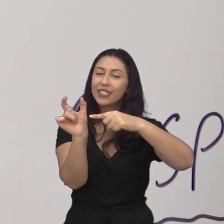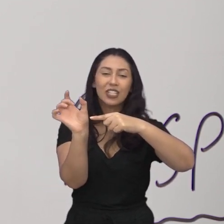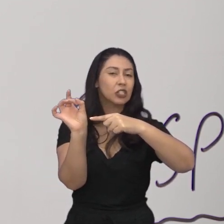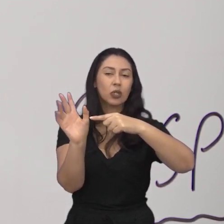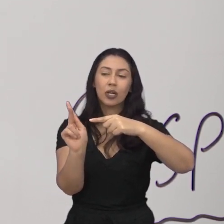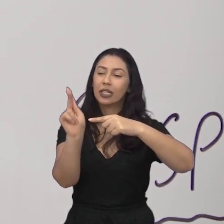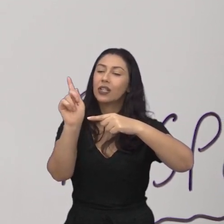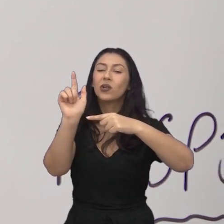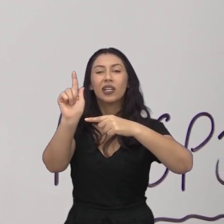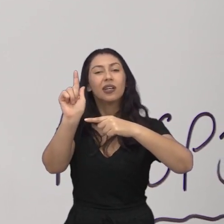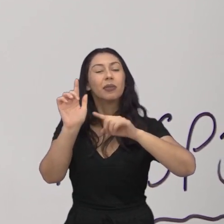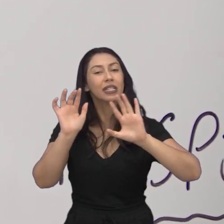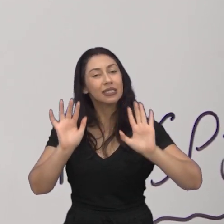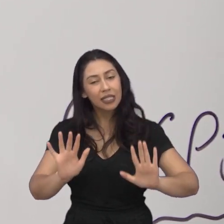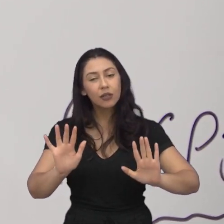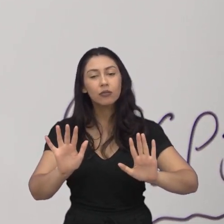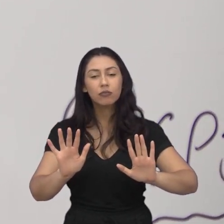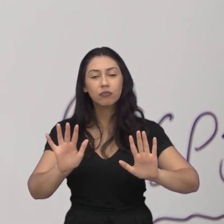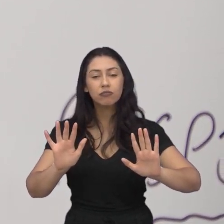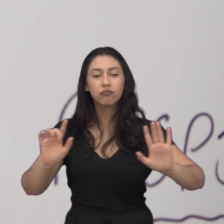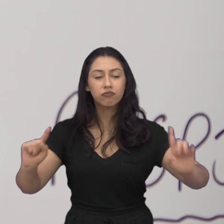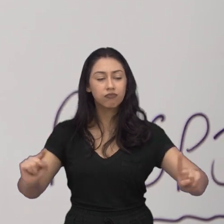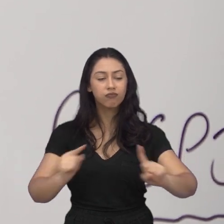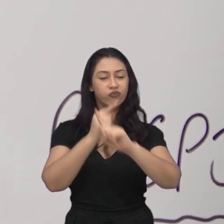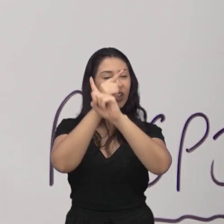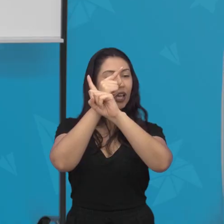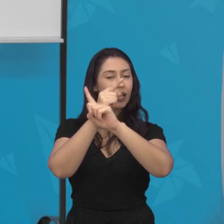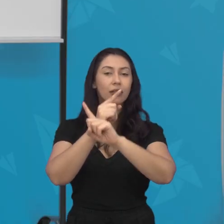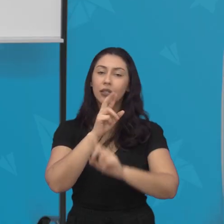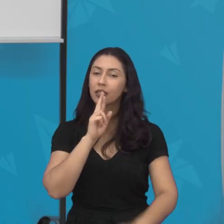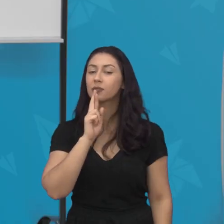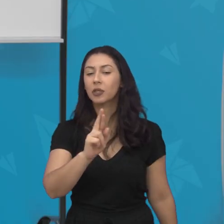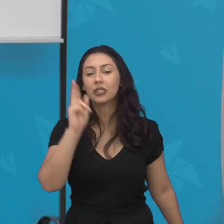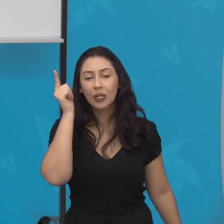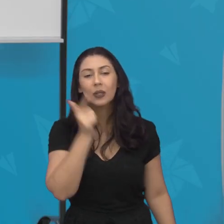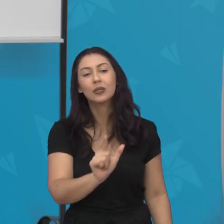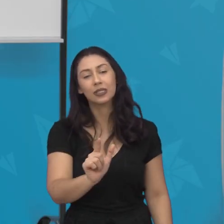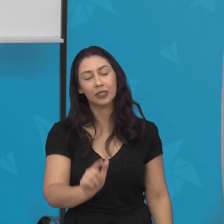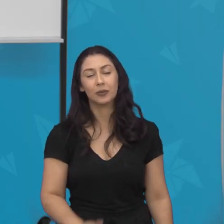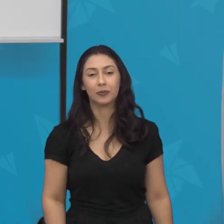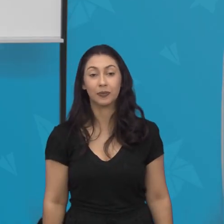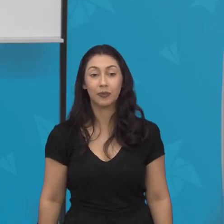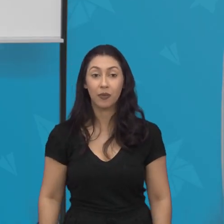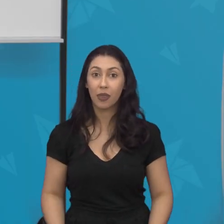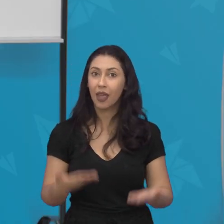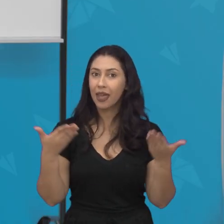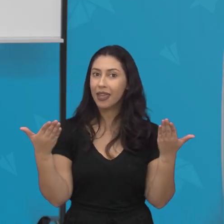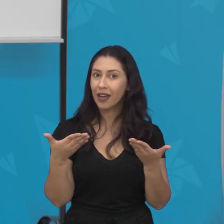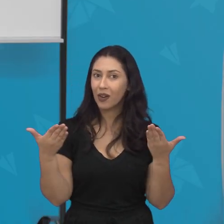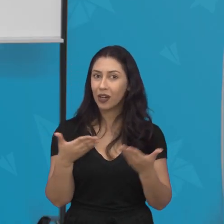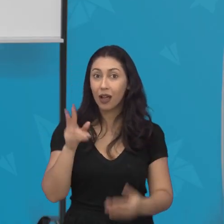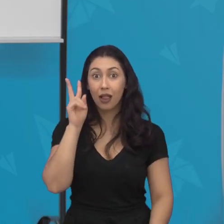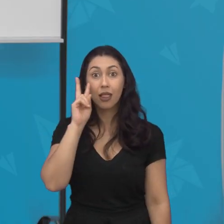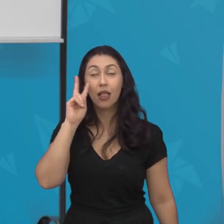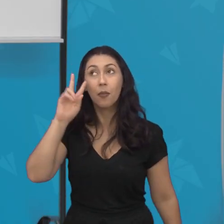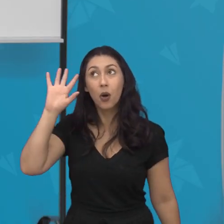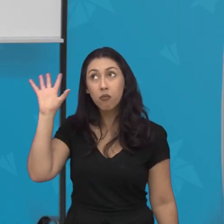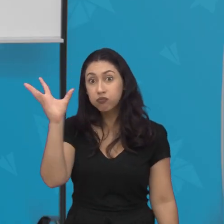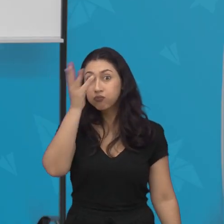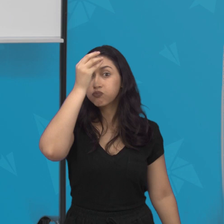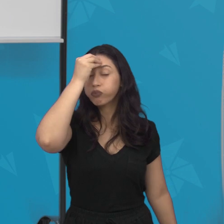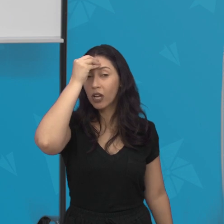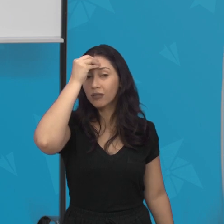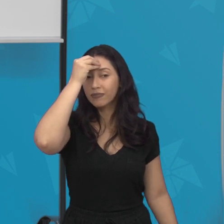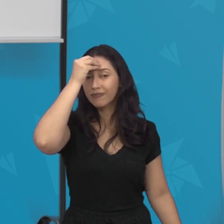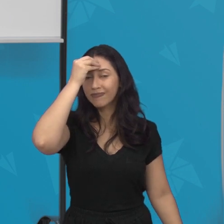caso. Depois multiplica a parte de cima, divide por baixo, chegamos no resultado. Tudo bem, pessoal? Agora a gente vai para o nosso recapitulando aqui para a